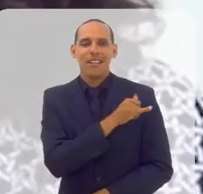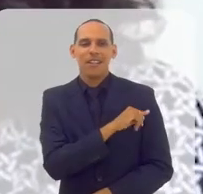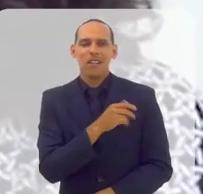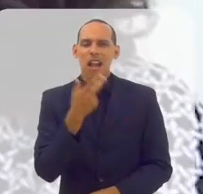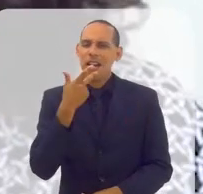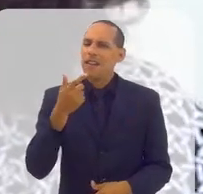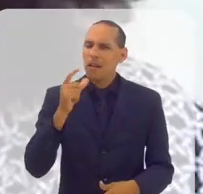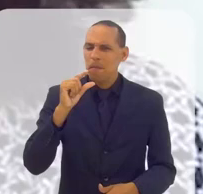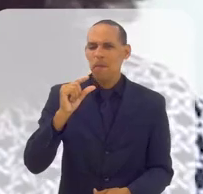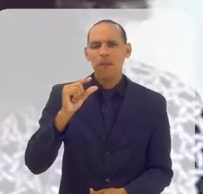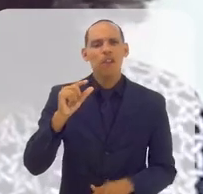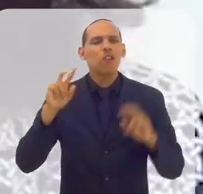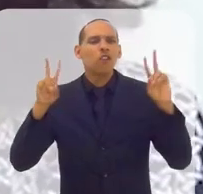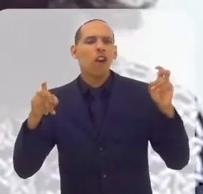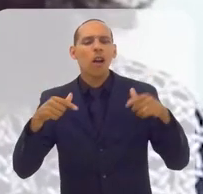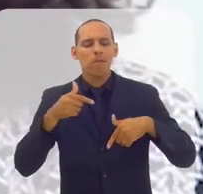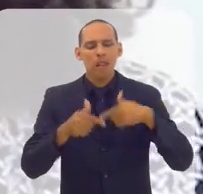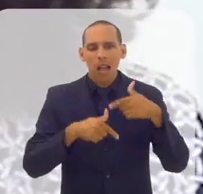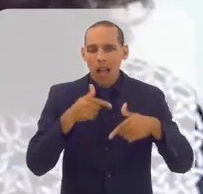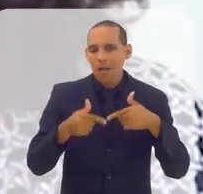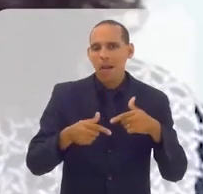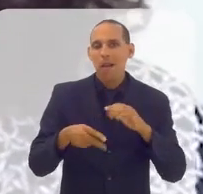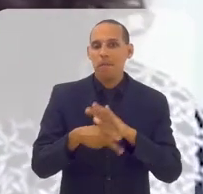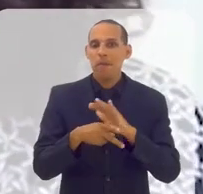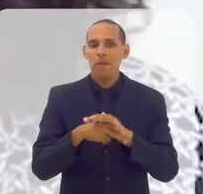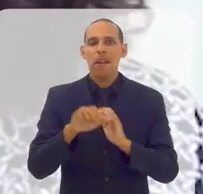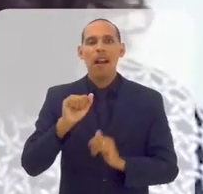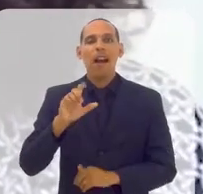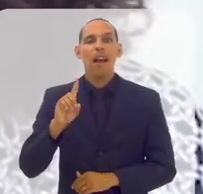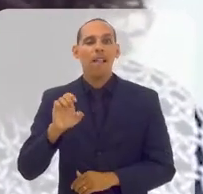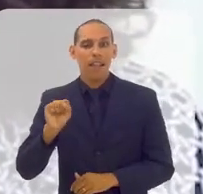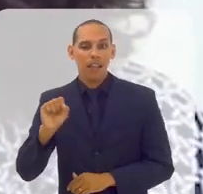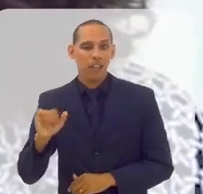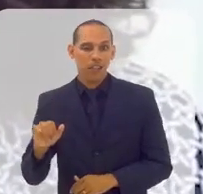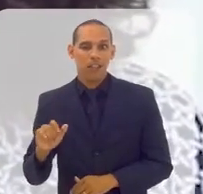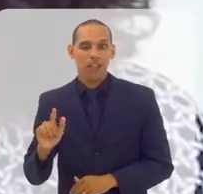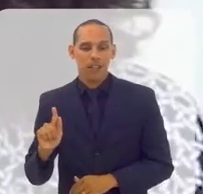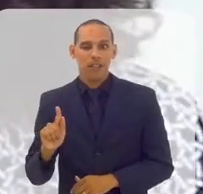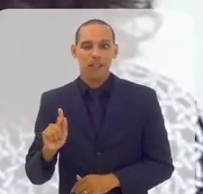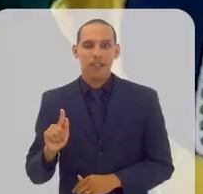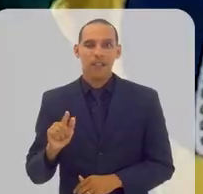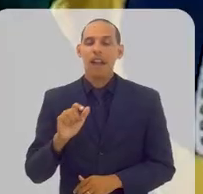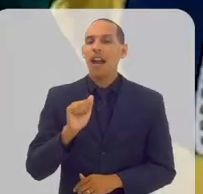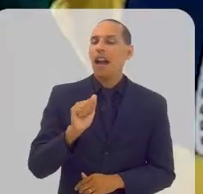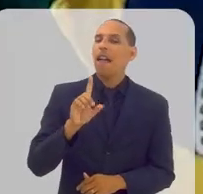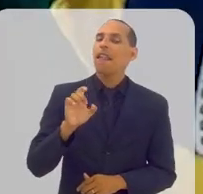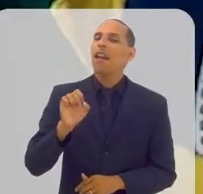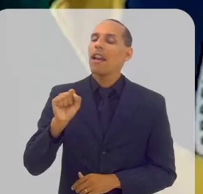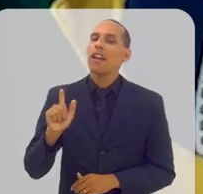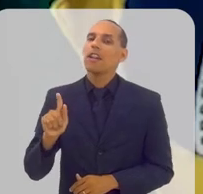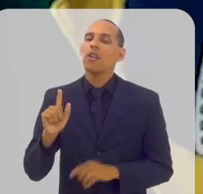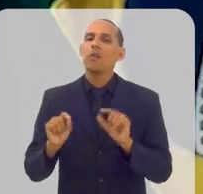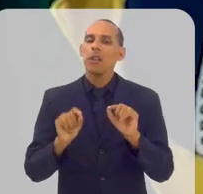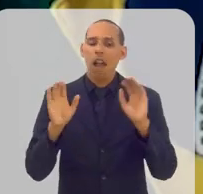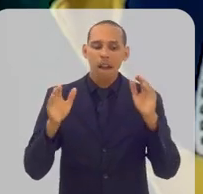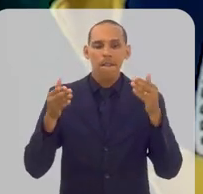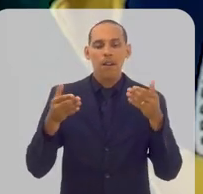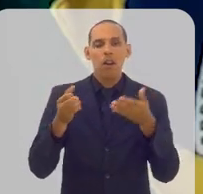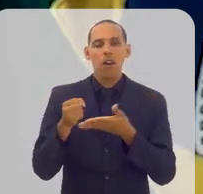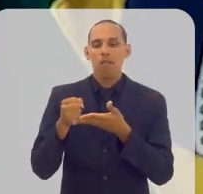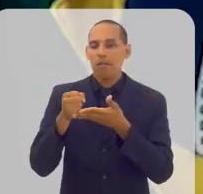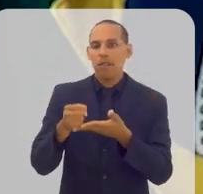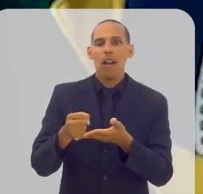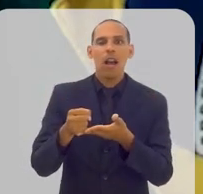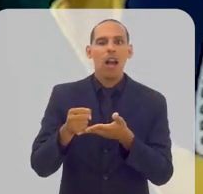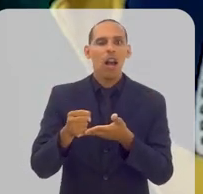Wilson, conta um pouquinho para a gente sobre o trabalho desenvolvido pela ADESG. A ADESG está focada em